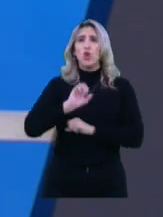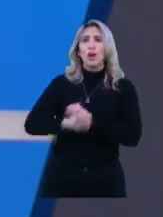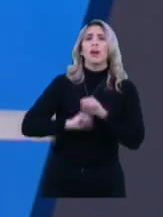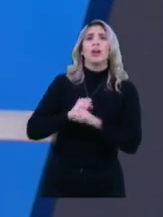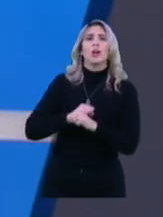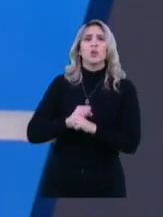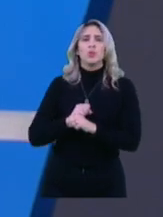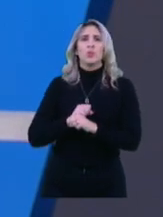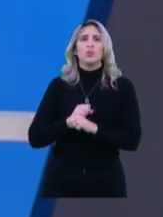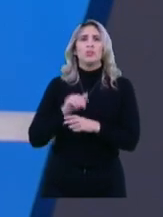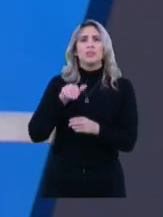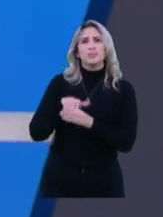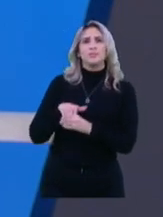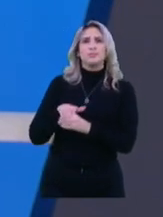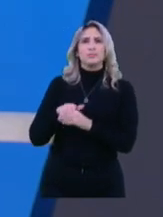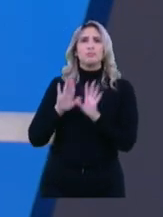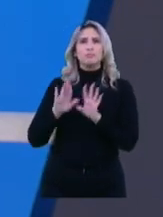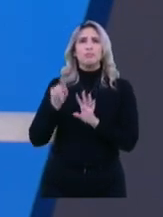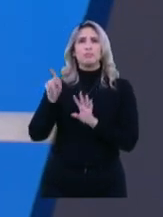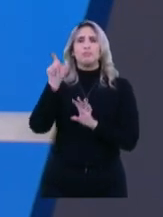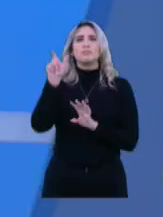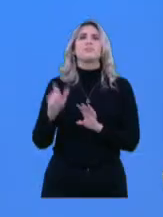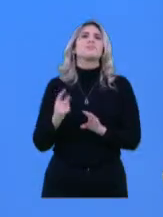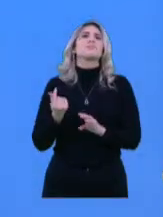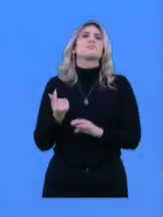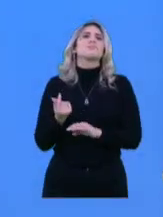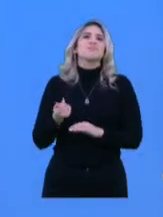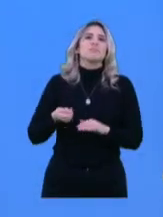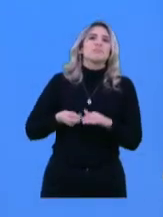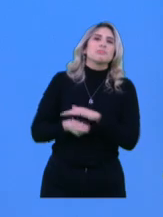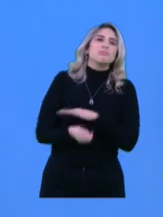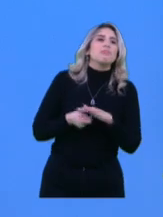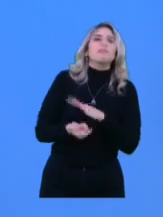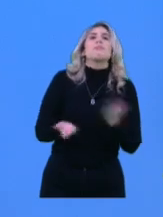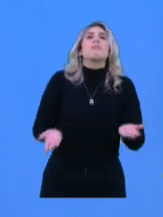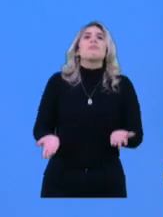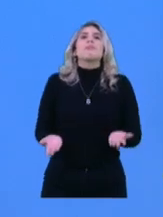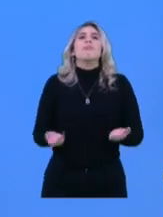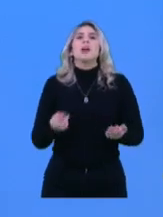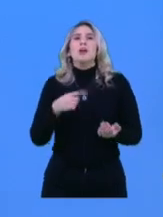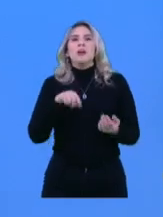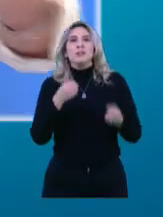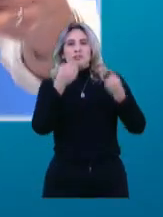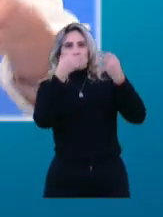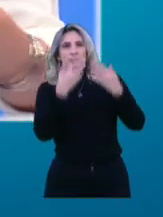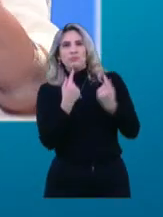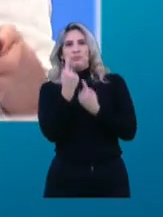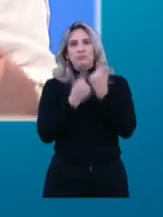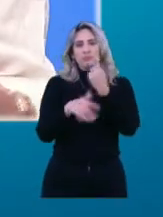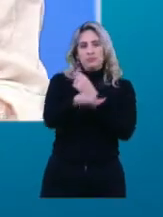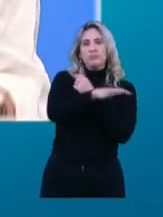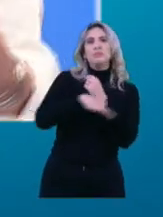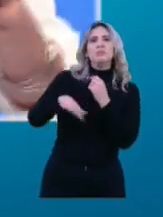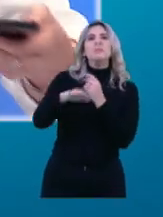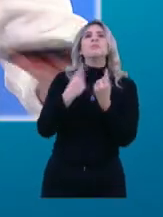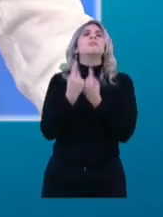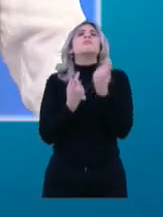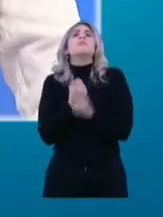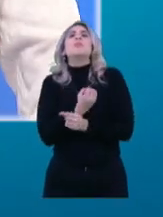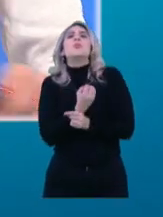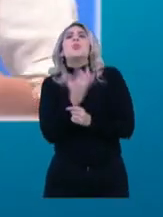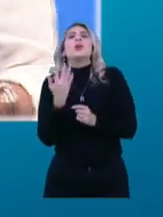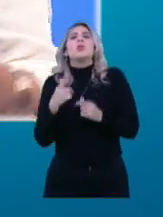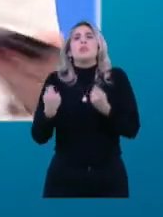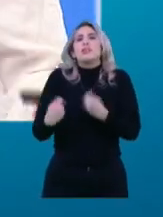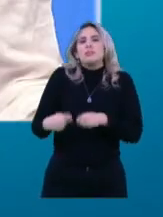eleição por que mas quanto que o senhor investiria em aterramento de fios e em que o senhor explicou quais seriam as regiões mapeadas mas quanto que